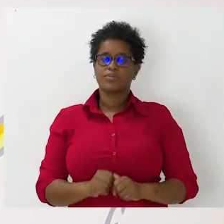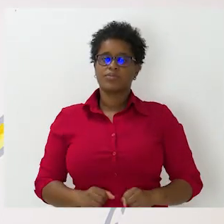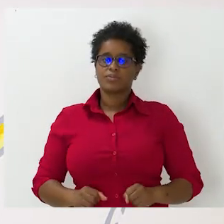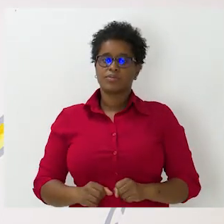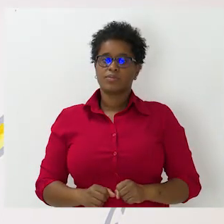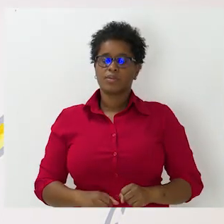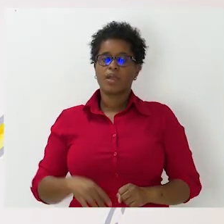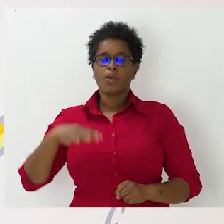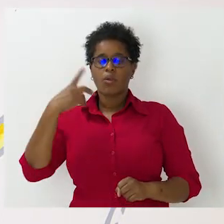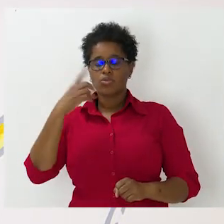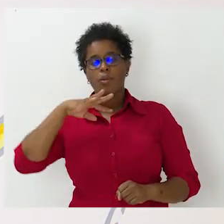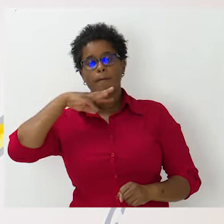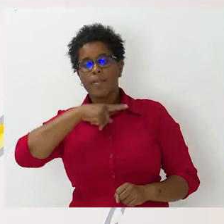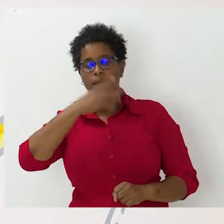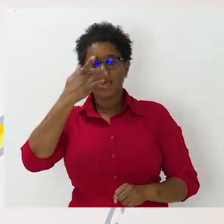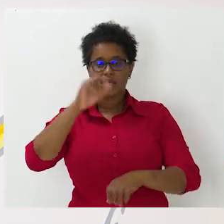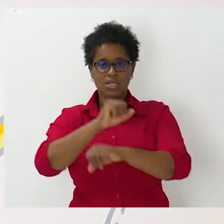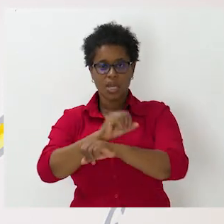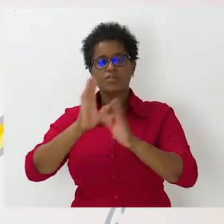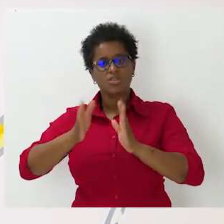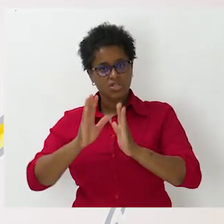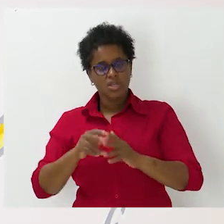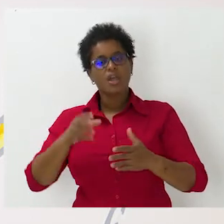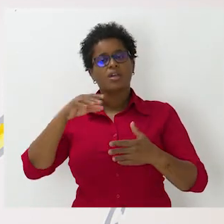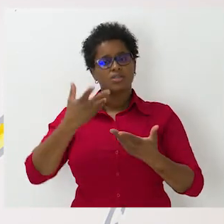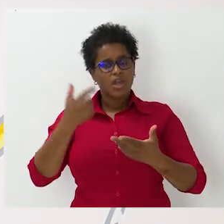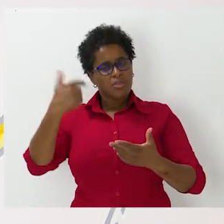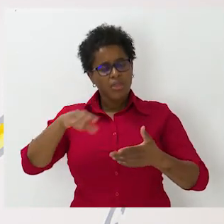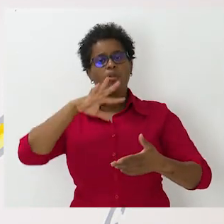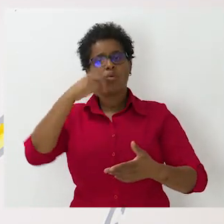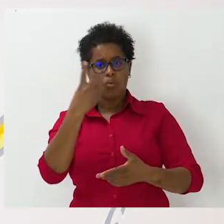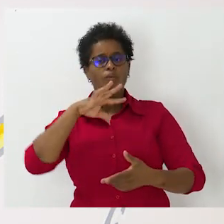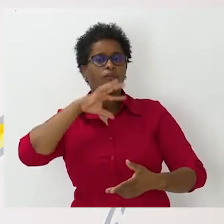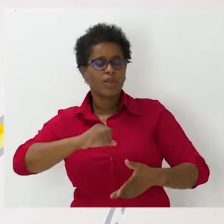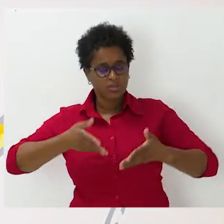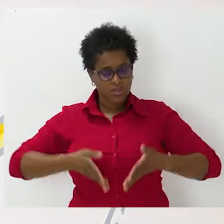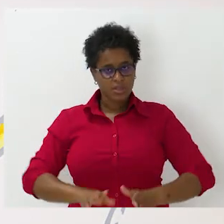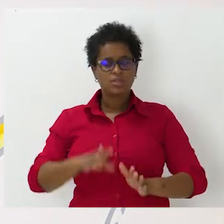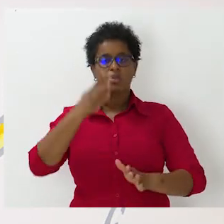Uma mãe escrava já gera um filho escravo.